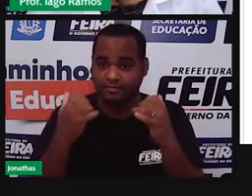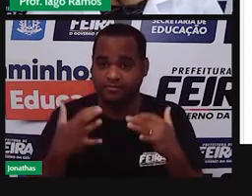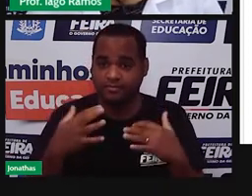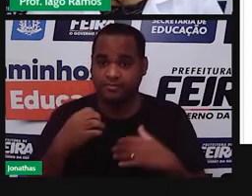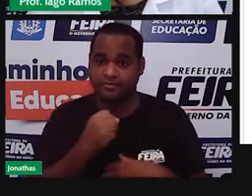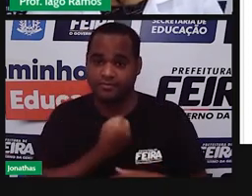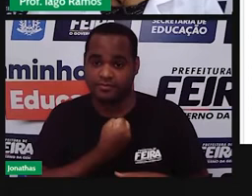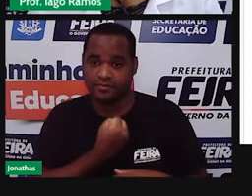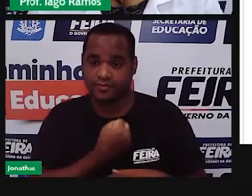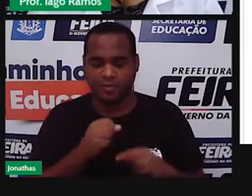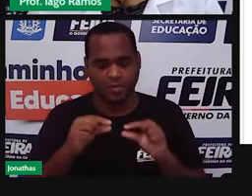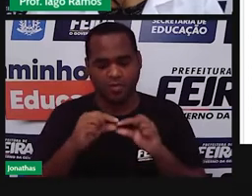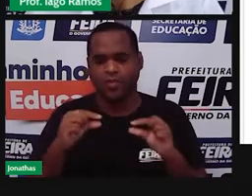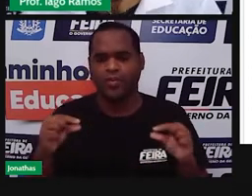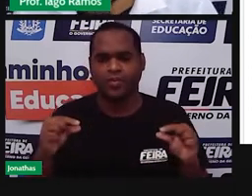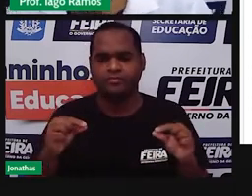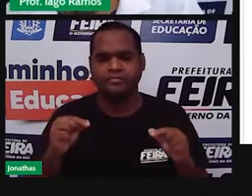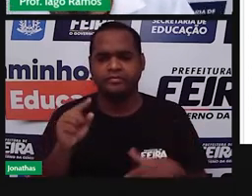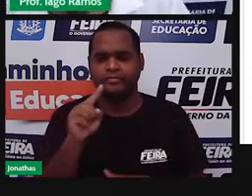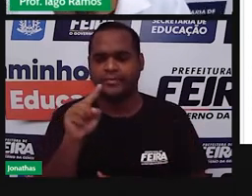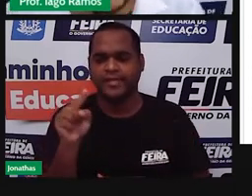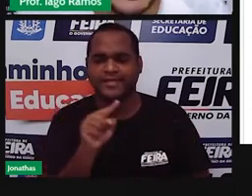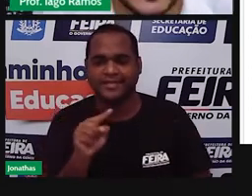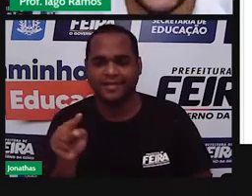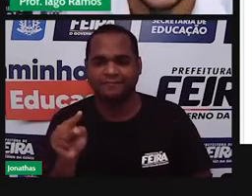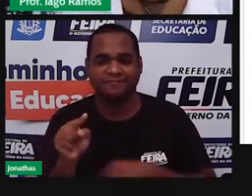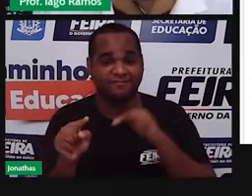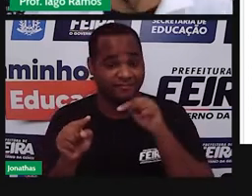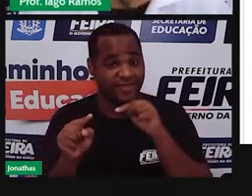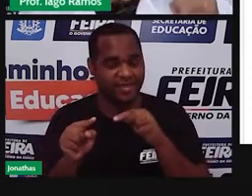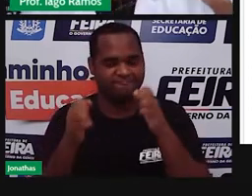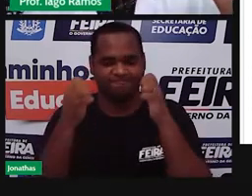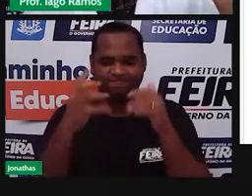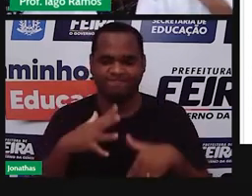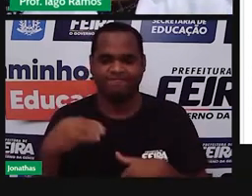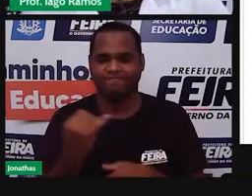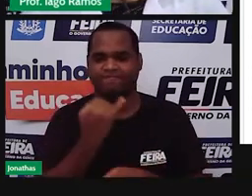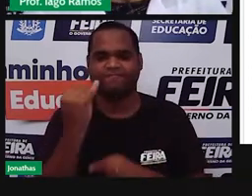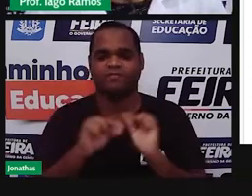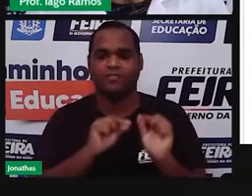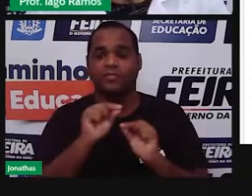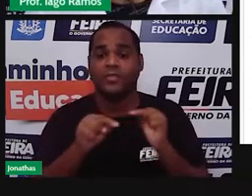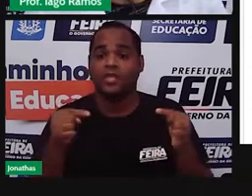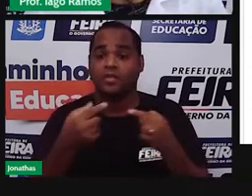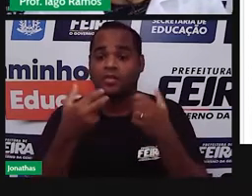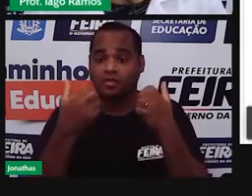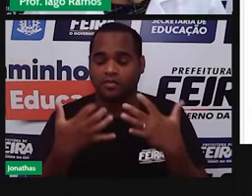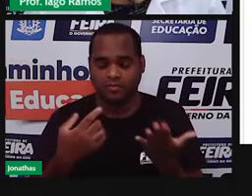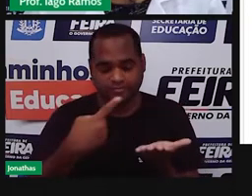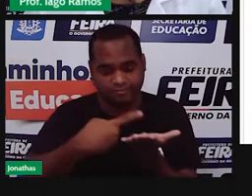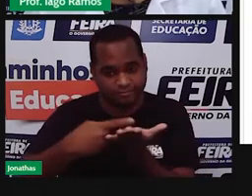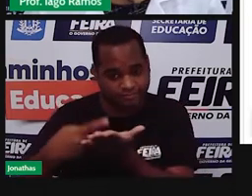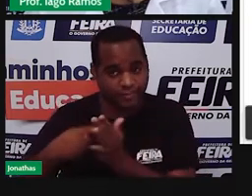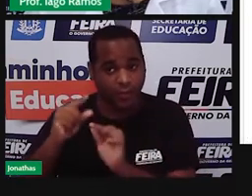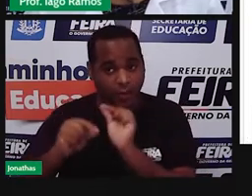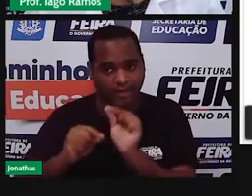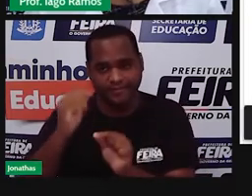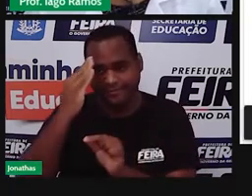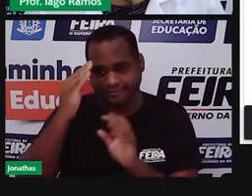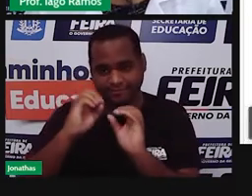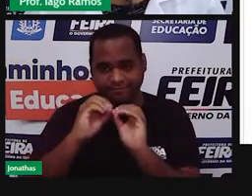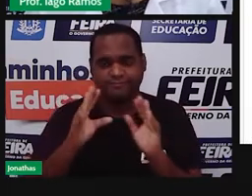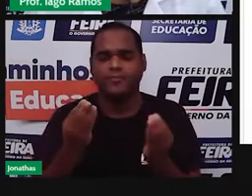números inteiros, tá? Então, o que é que eu vou deixar combinado aqui com você? Vamos